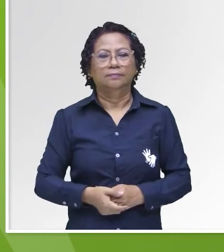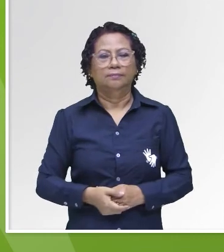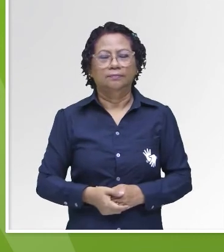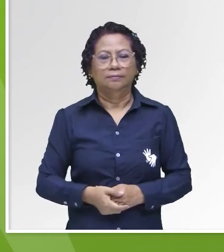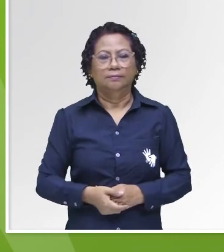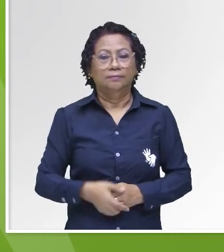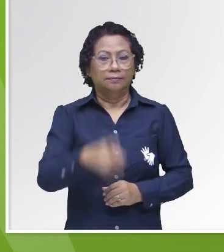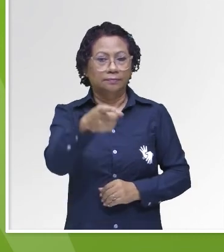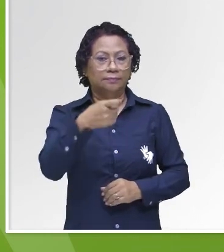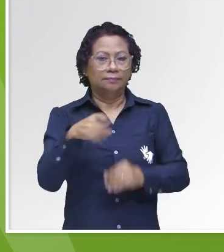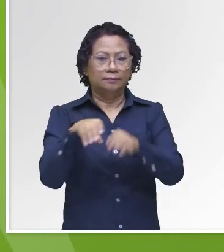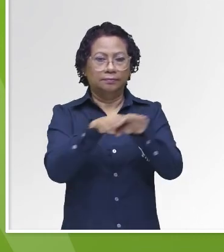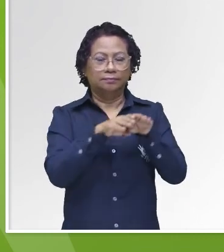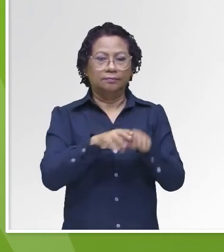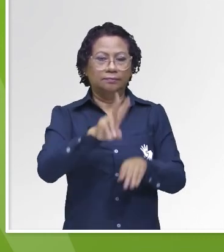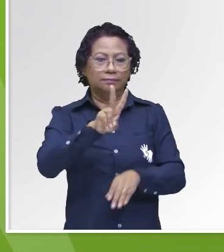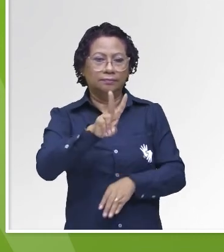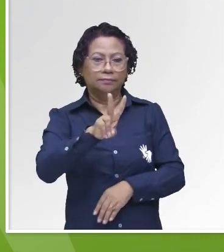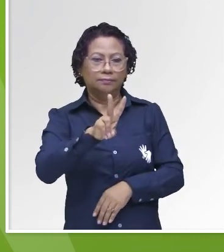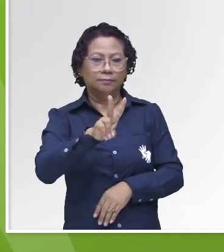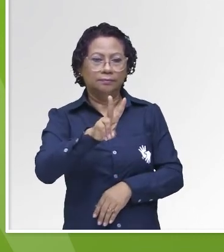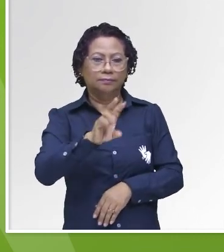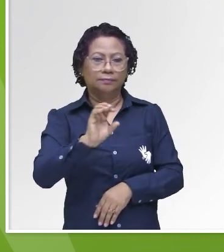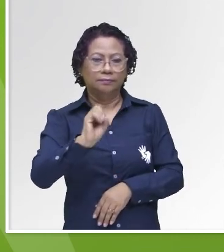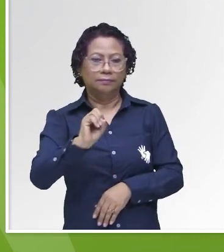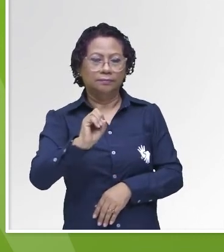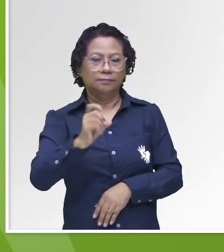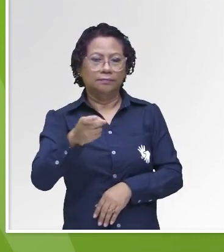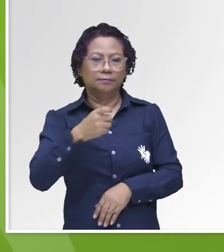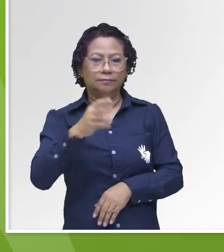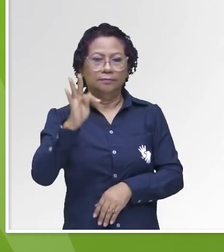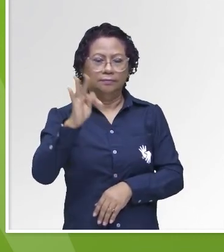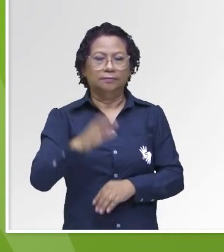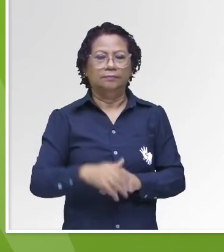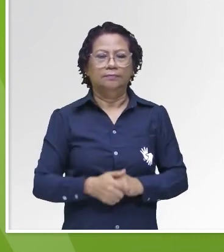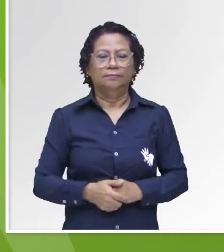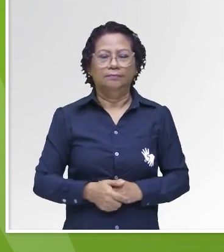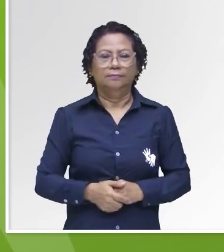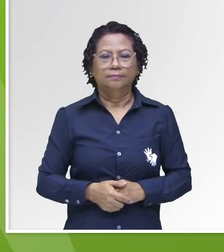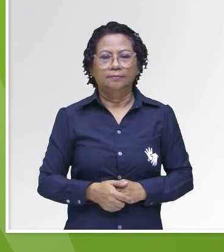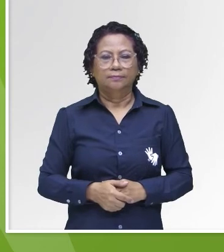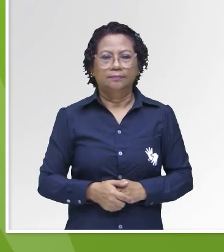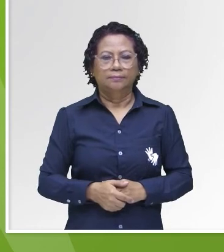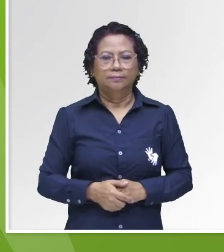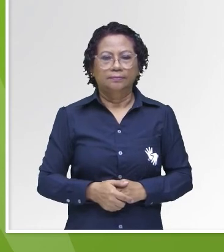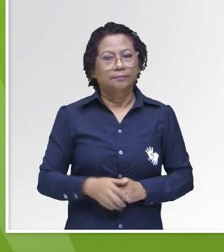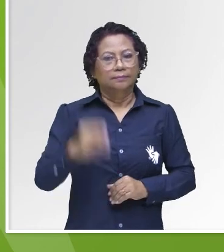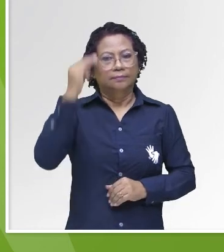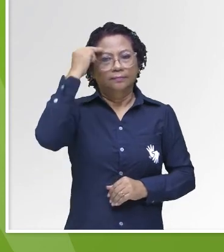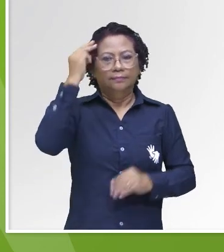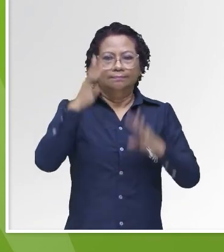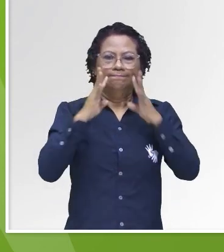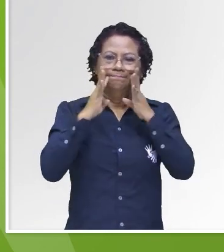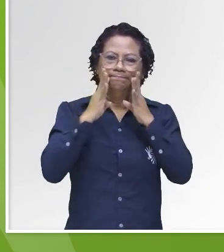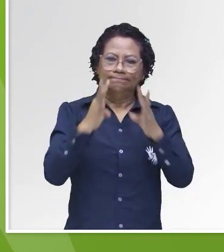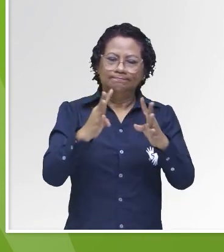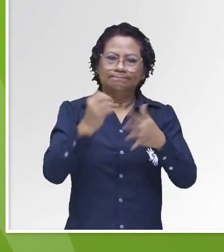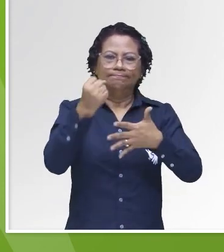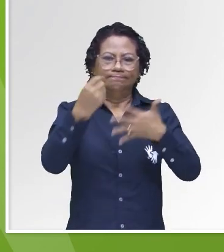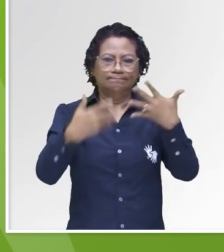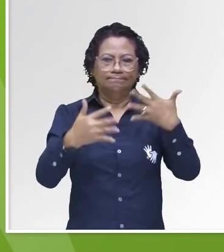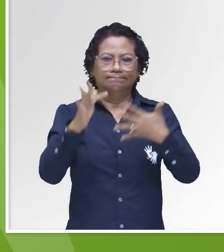a posição inicial é igual a zero. Aí eu vou ter, olha, x é igual V0x, você já sabe, é